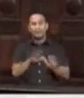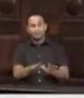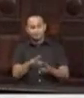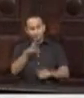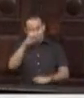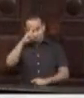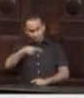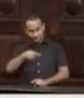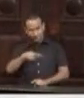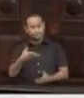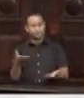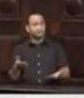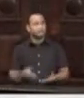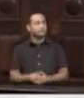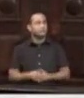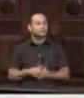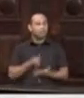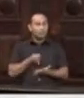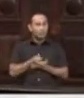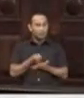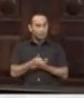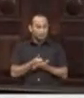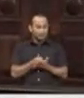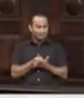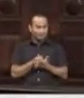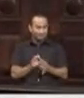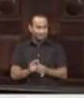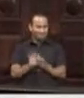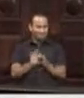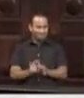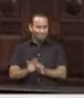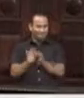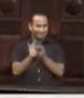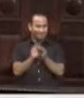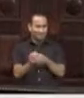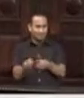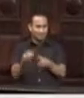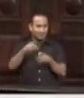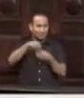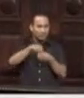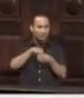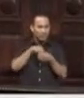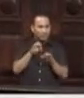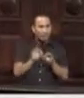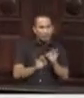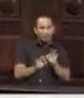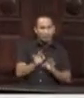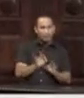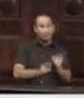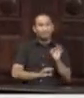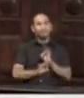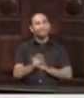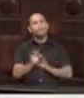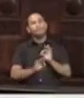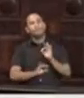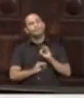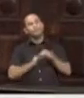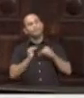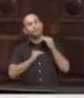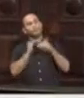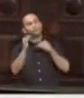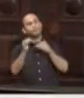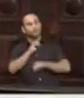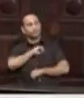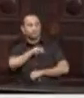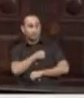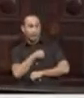obrigações cobradas pela União dentro do projeto do regime de recuperação fiscal dos estados, mas